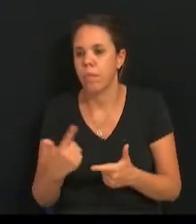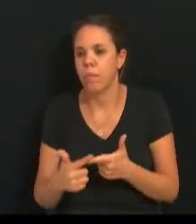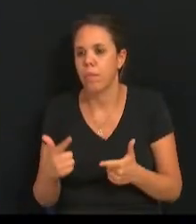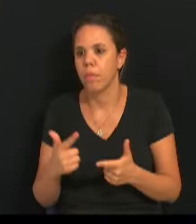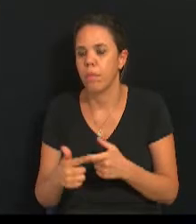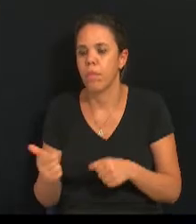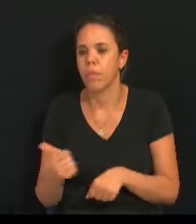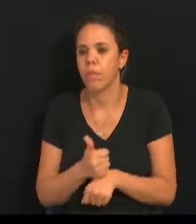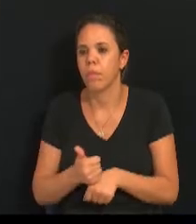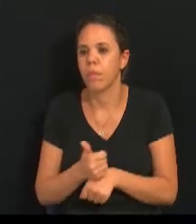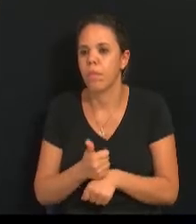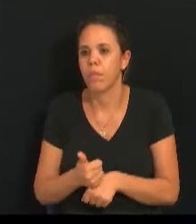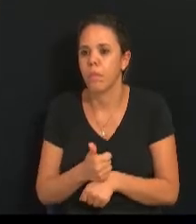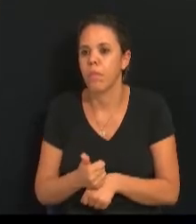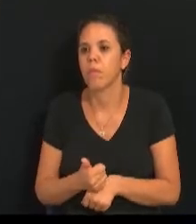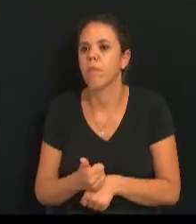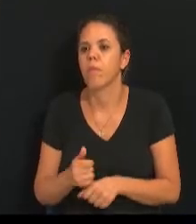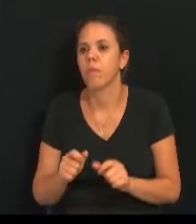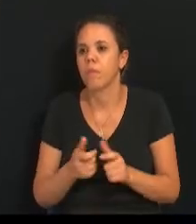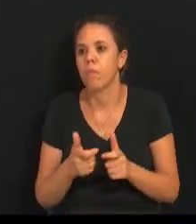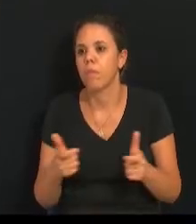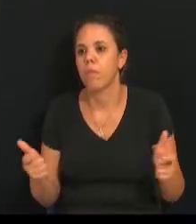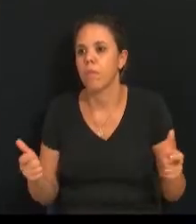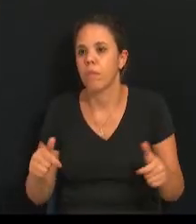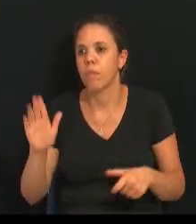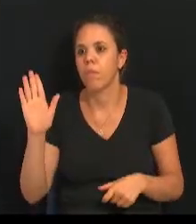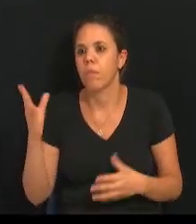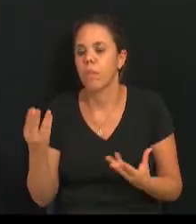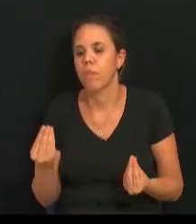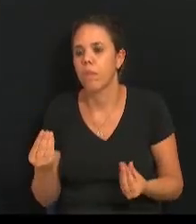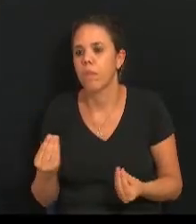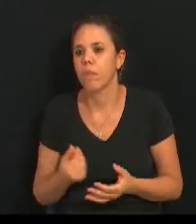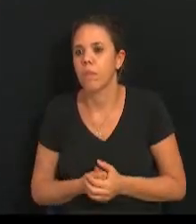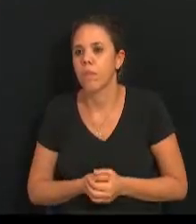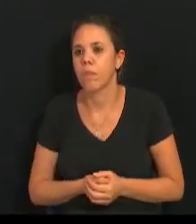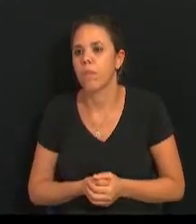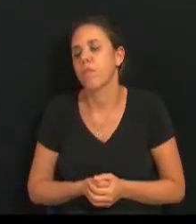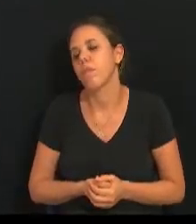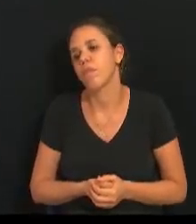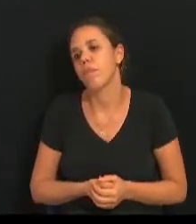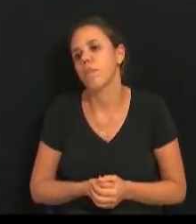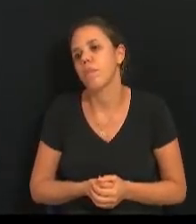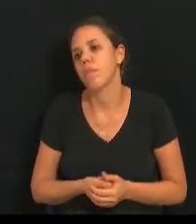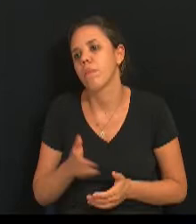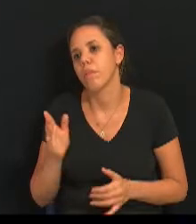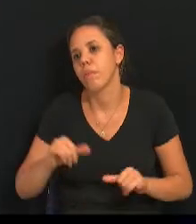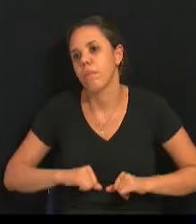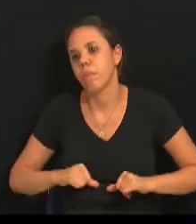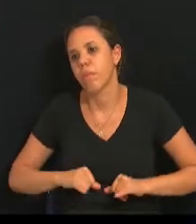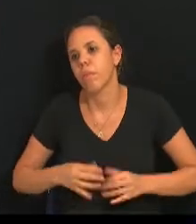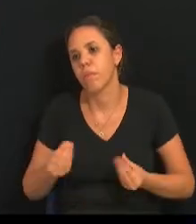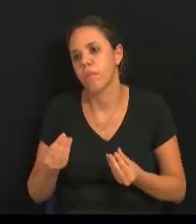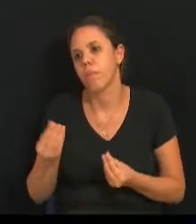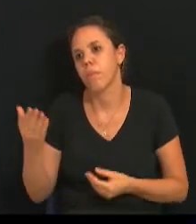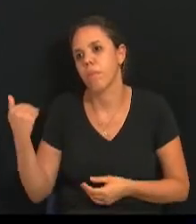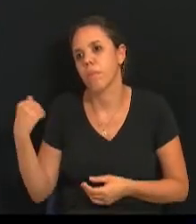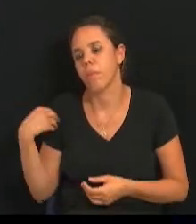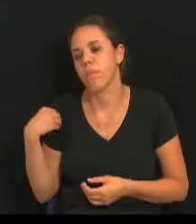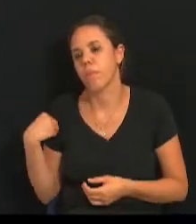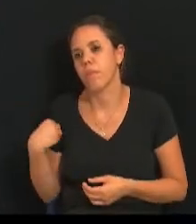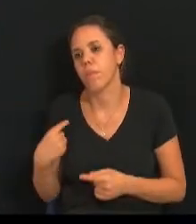cargo vem aumentando muito mais, né? A gente já sofria muito,